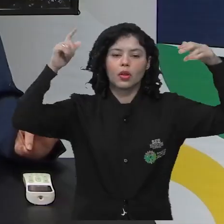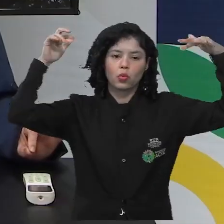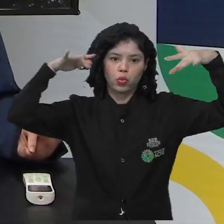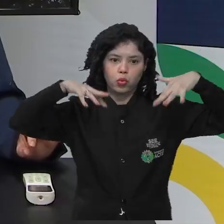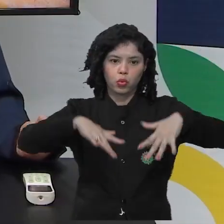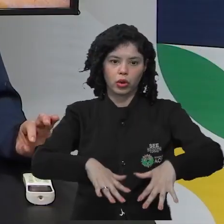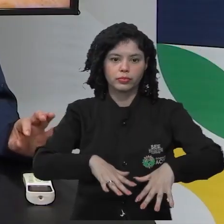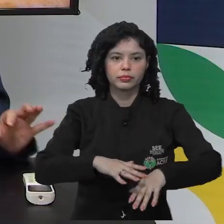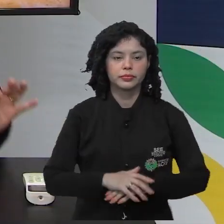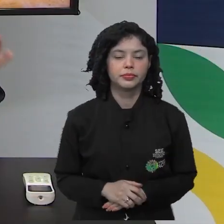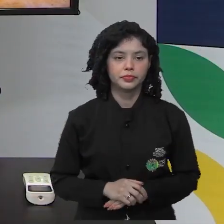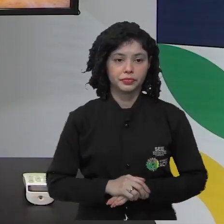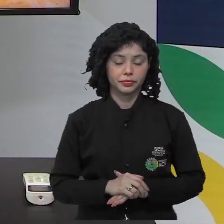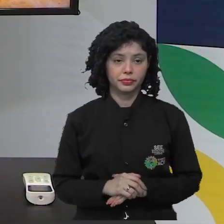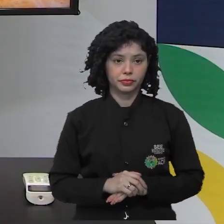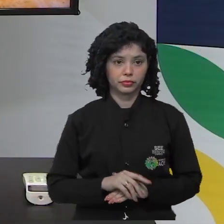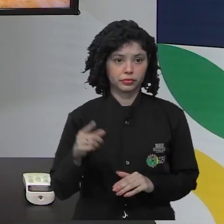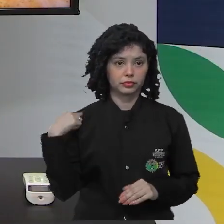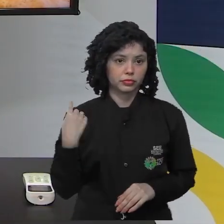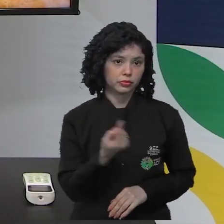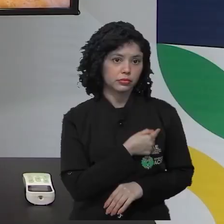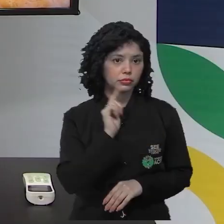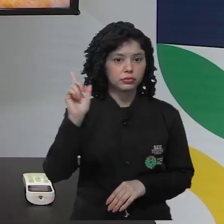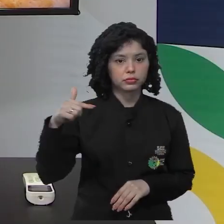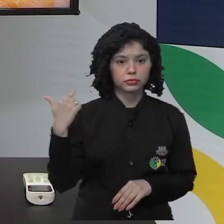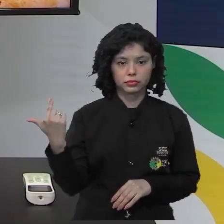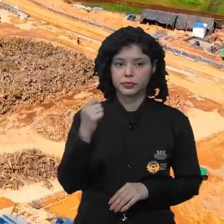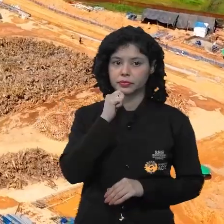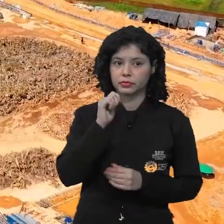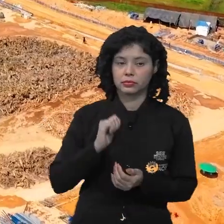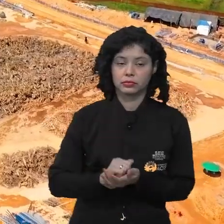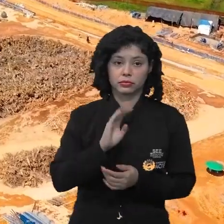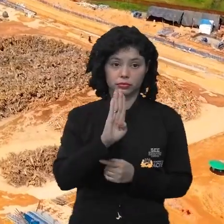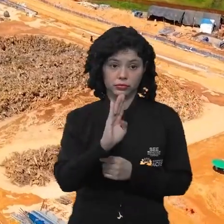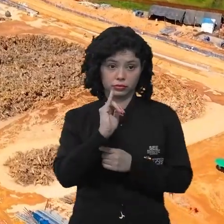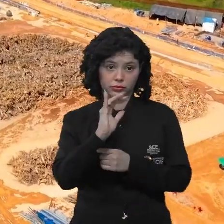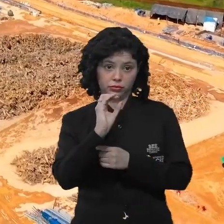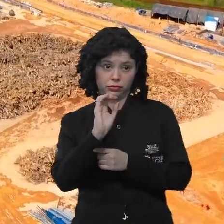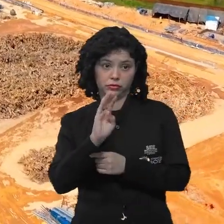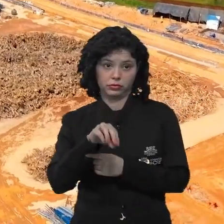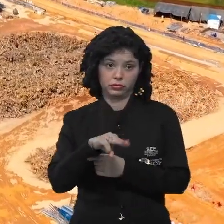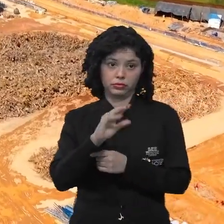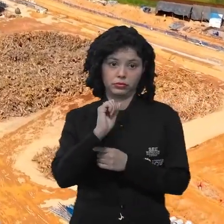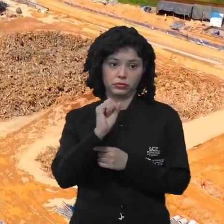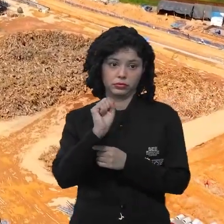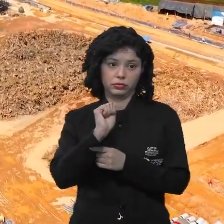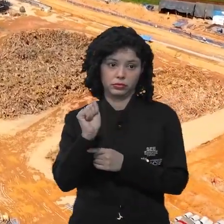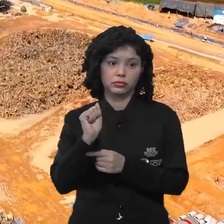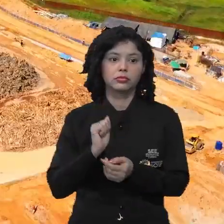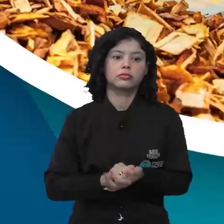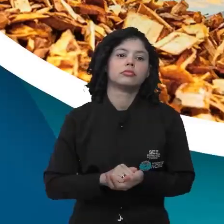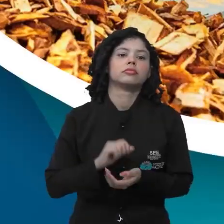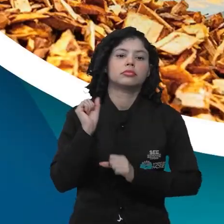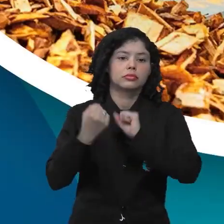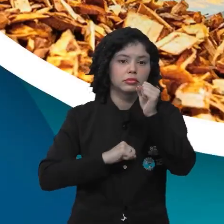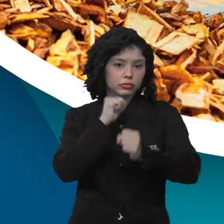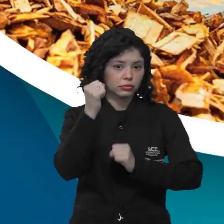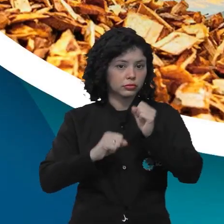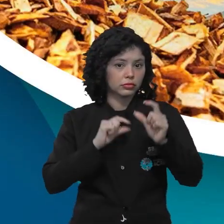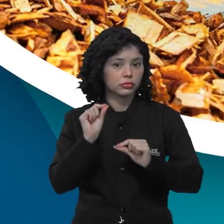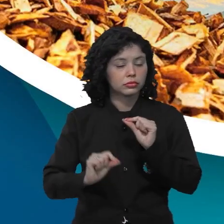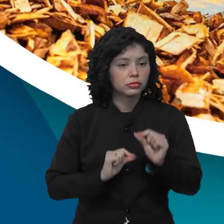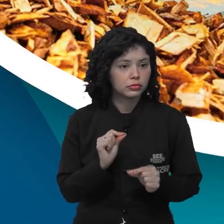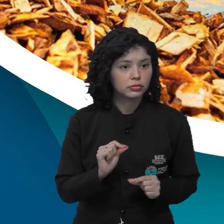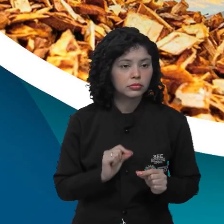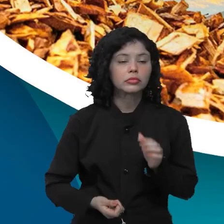cachoeiras. A nossa próxima fonte de energia são as usinas de biomassa. Então, as usinas de biomassa,